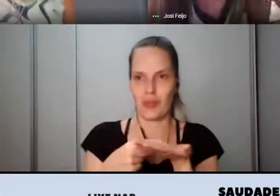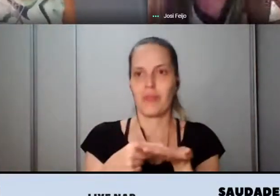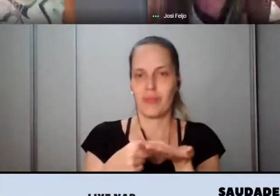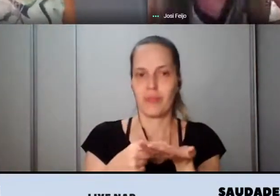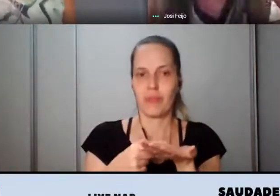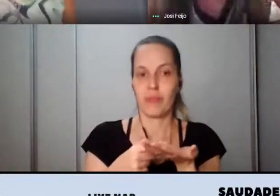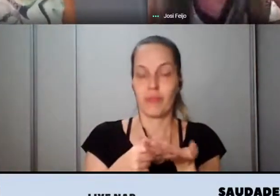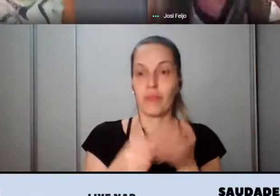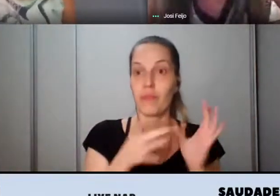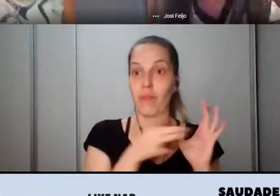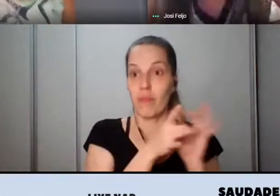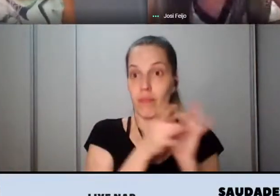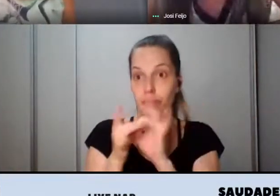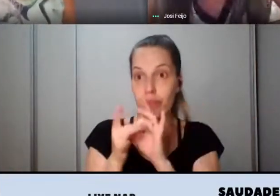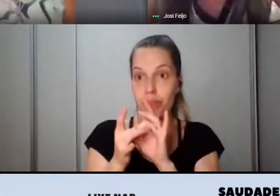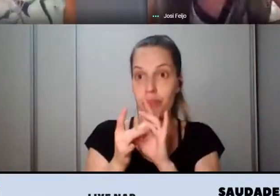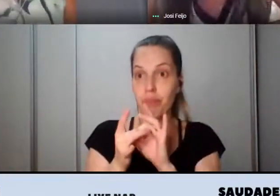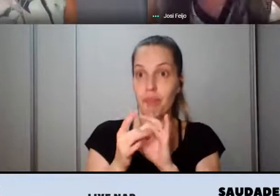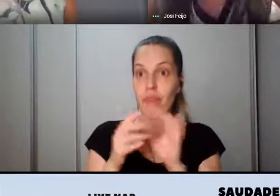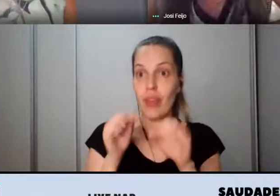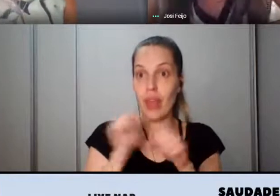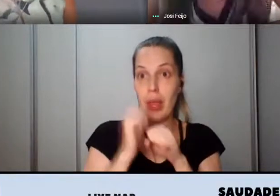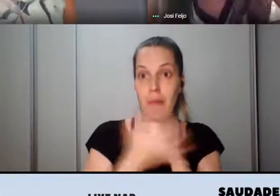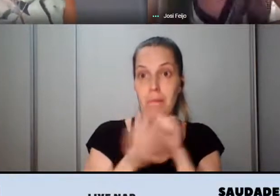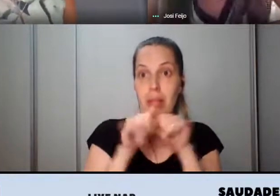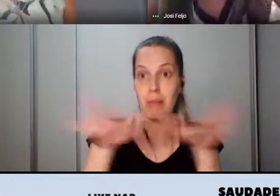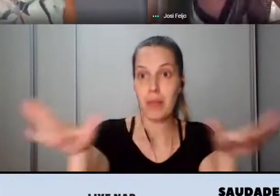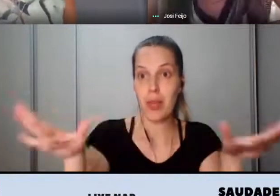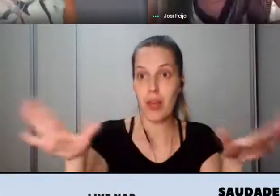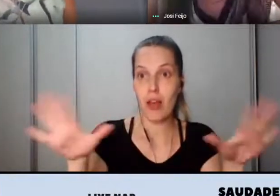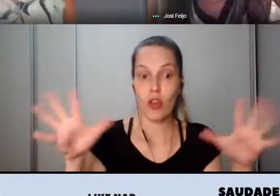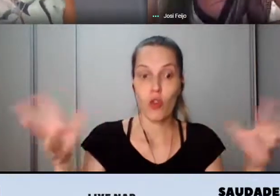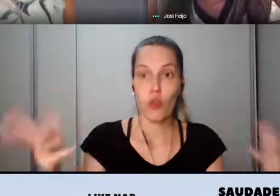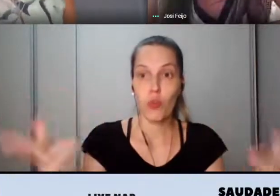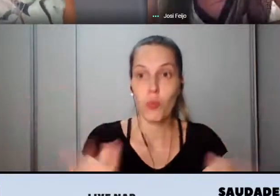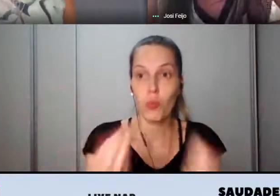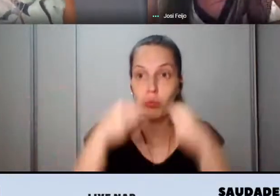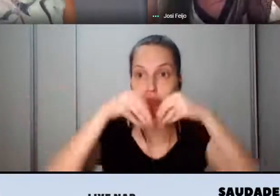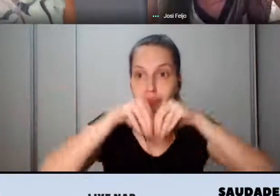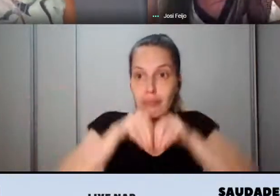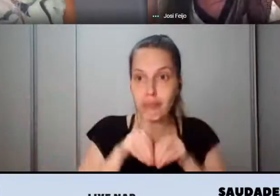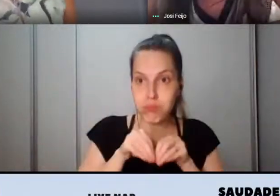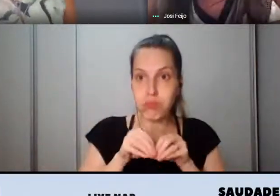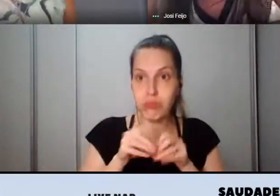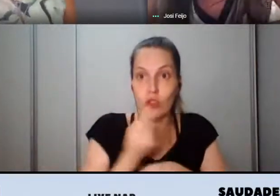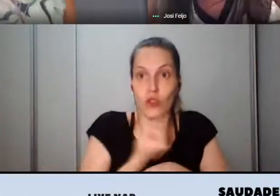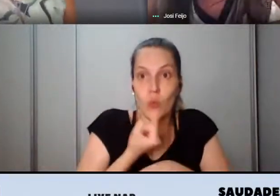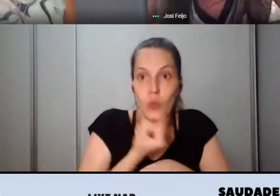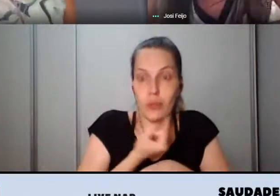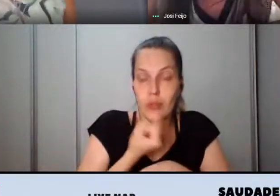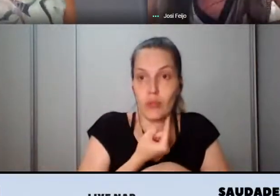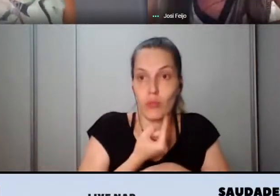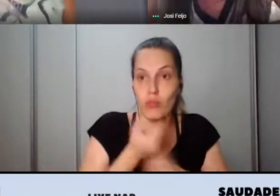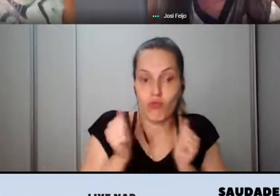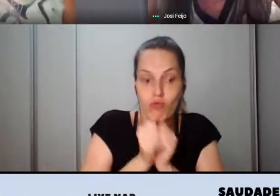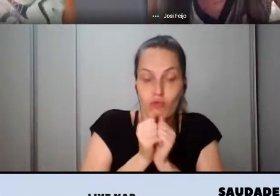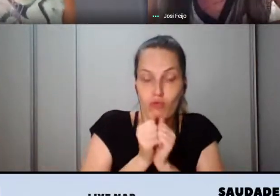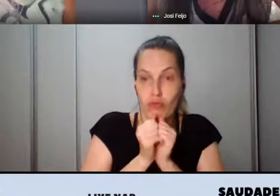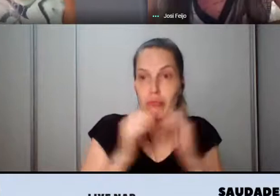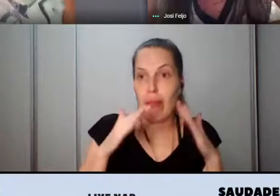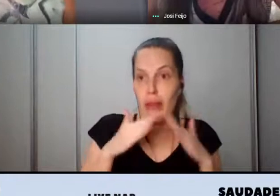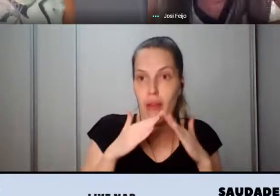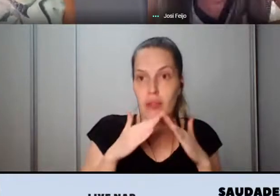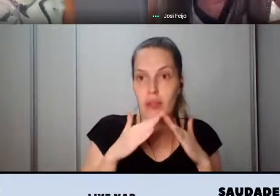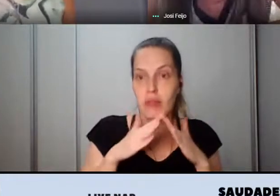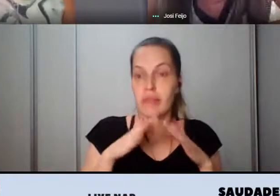se diminui, isso também se restringe. E aí, eventualmente, questões que já eram perceptíveis,